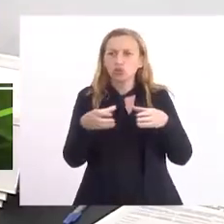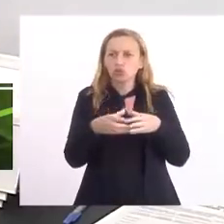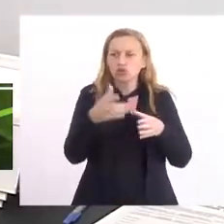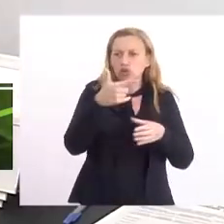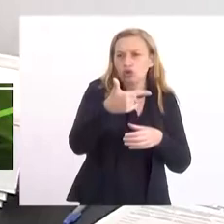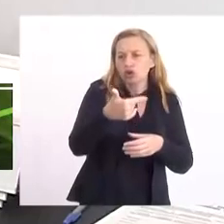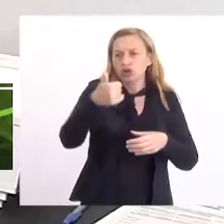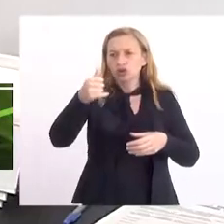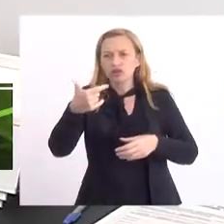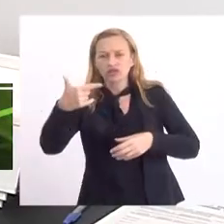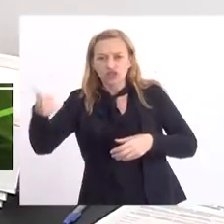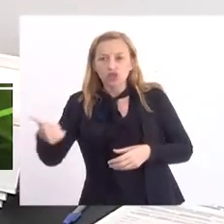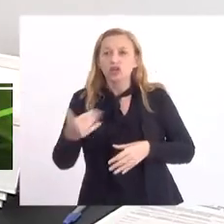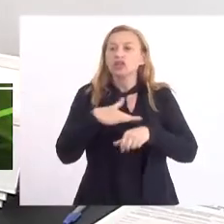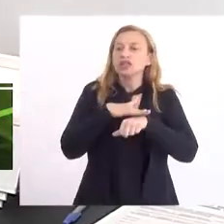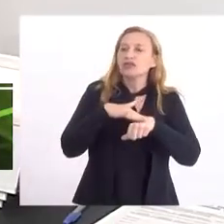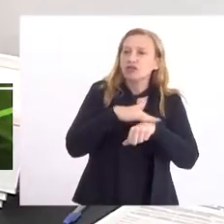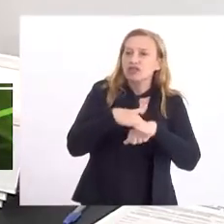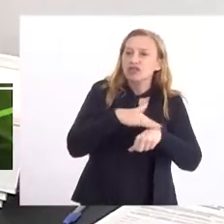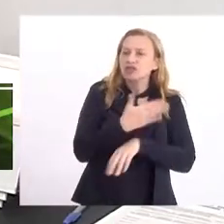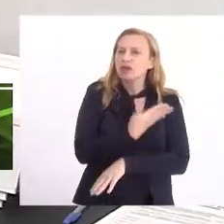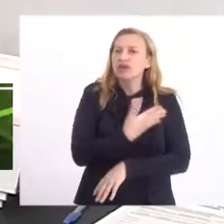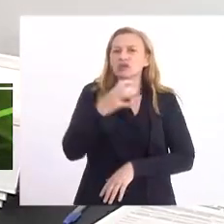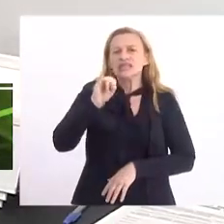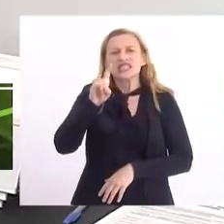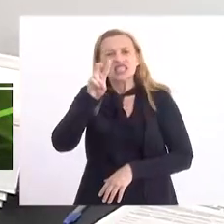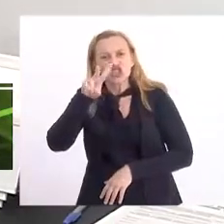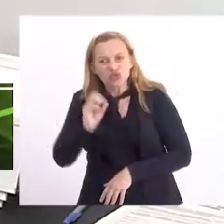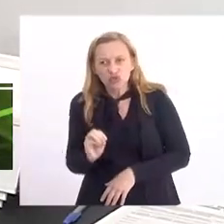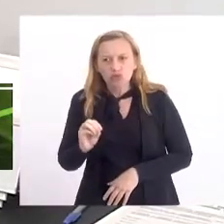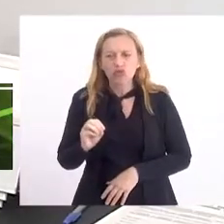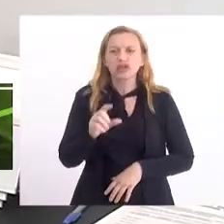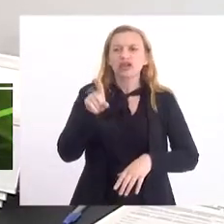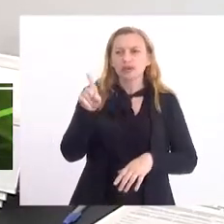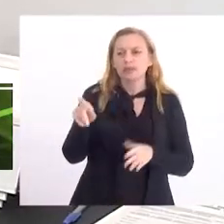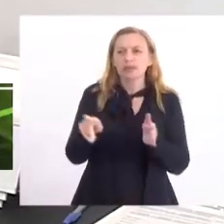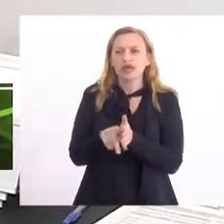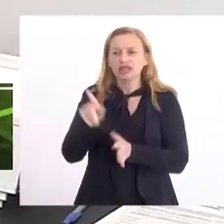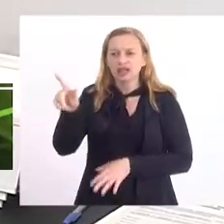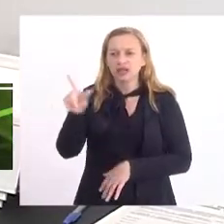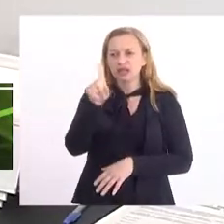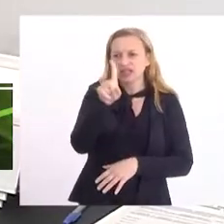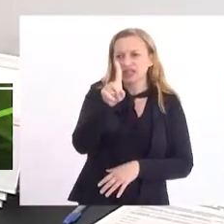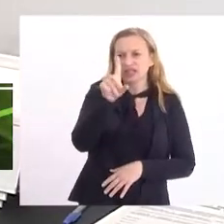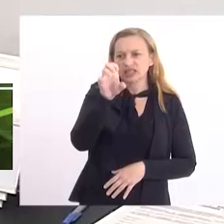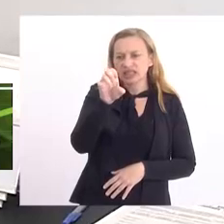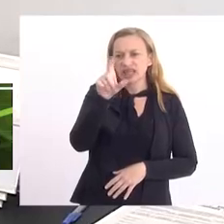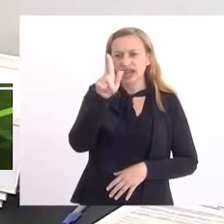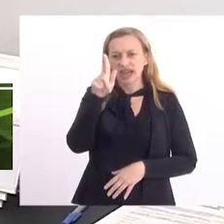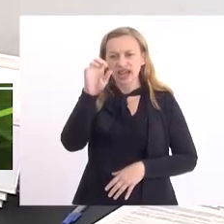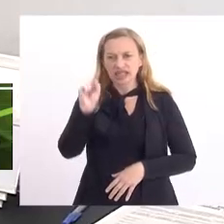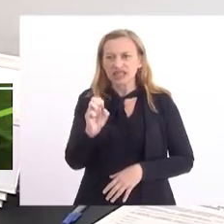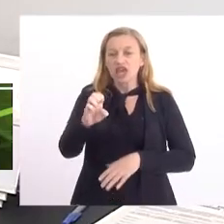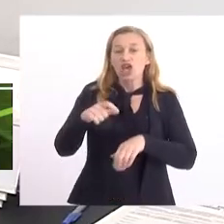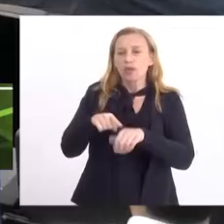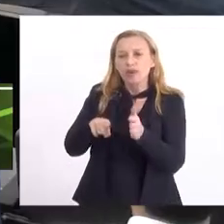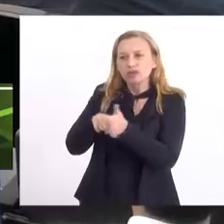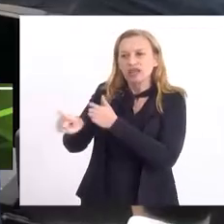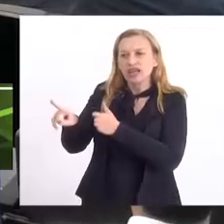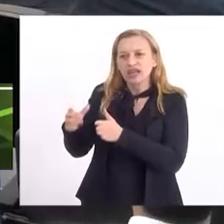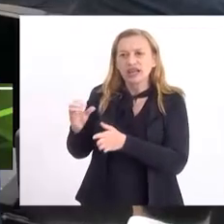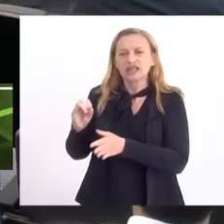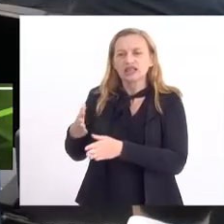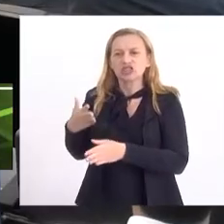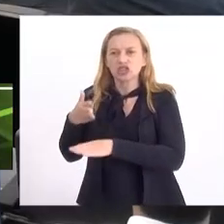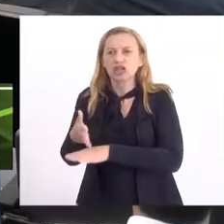Isso aqui eu estava conversando com o nosso colega Silvio aqui, que é do RH do Degase. Eu fiz essa pergunta a ele quando chegamos. E